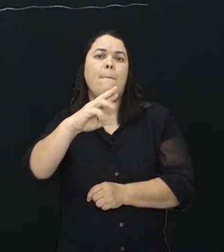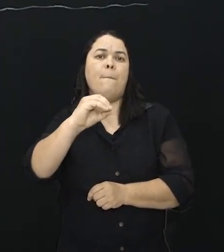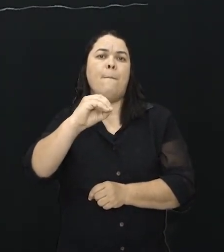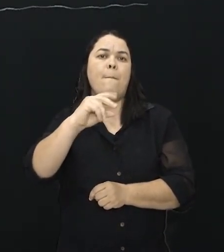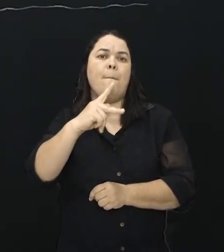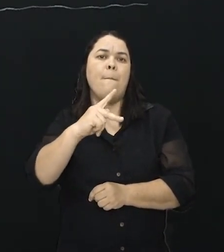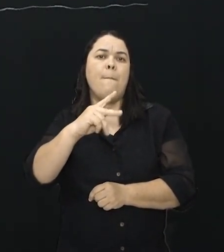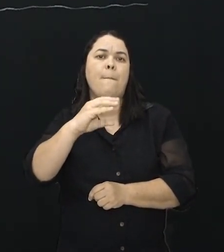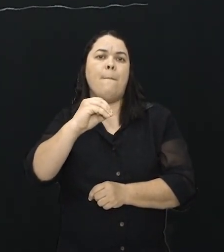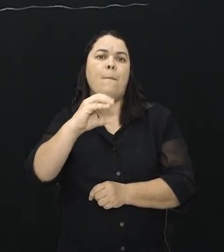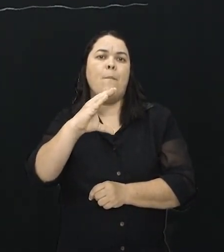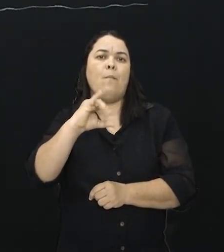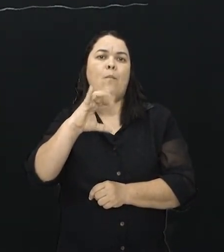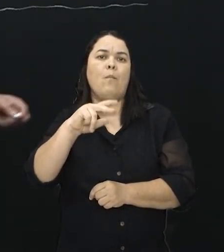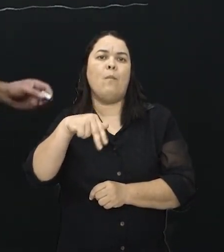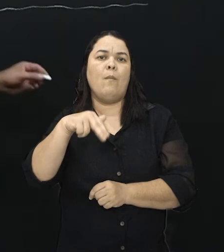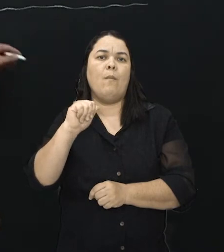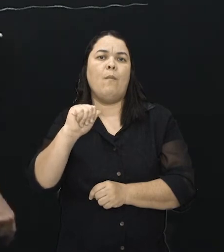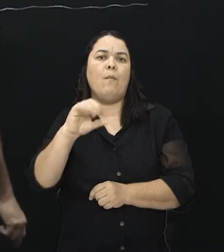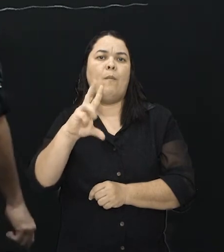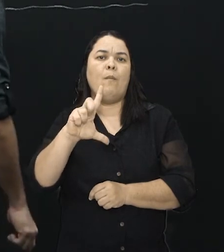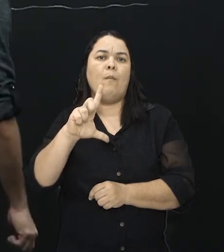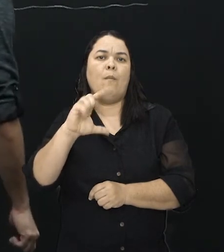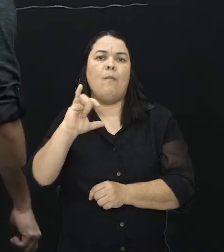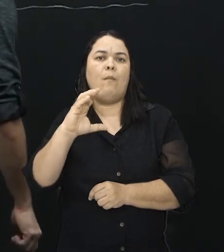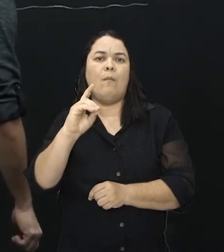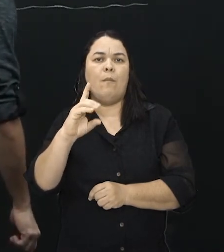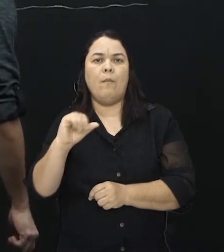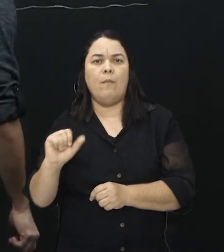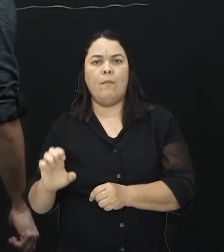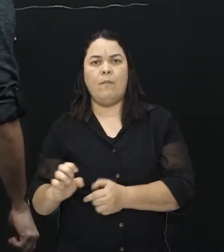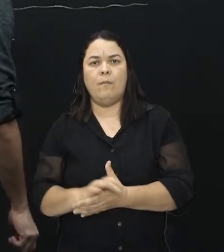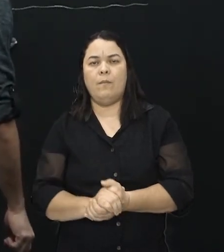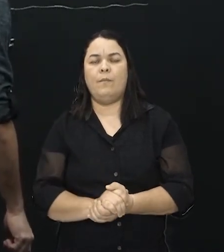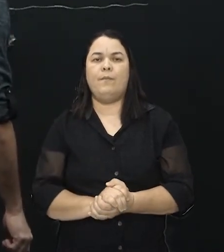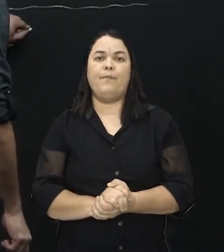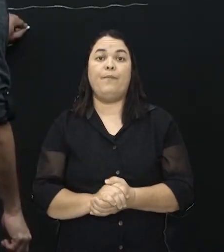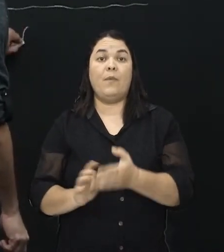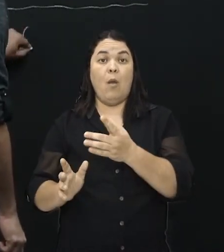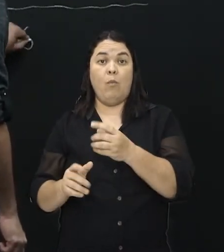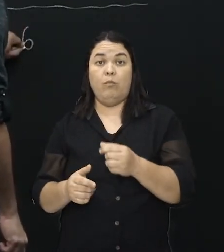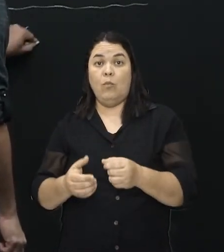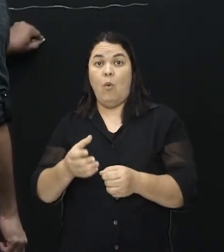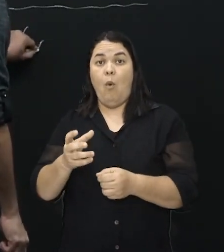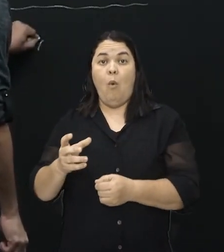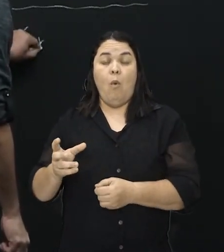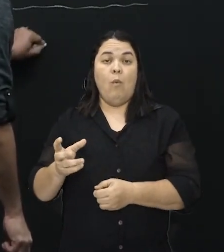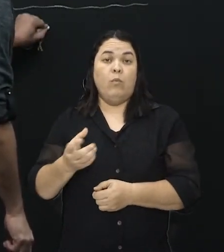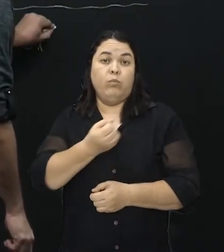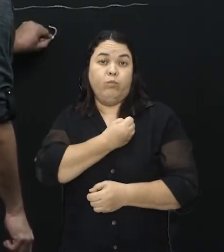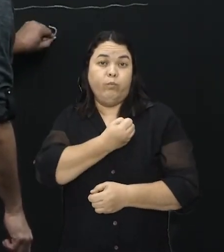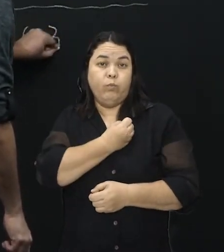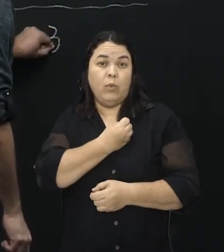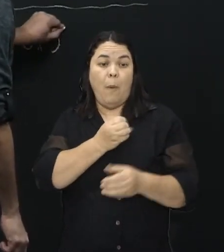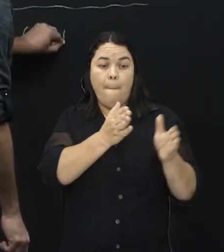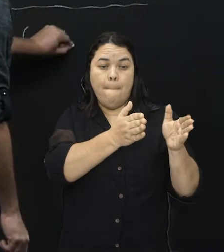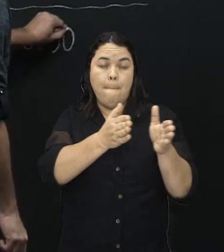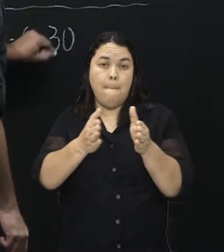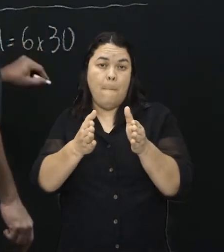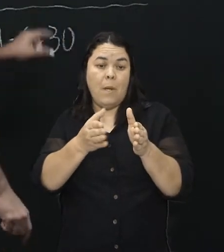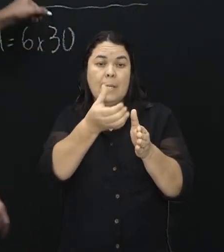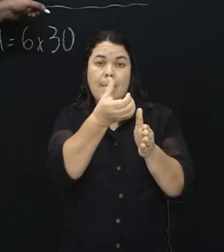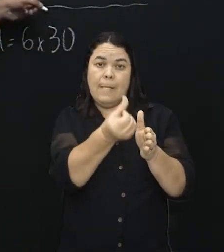eu tenho A sobre 6. Automaticamente, então, o valor da primeira parte eu vou ter 6 vezes